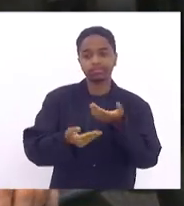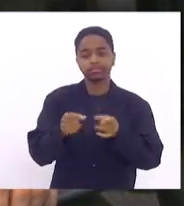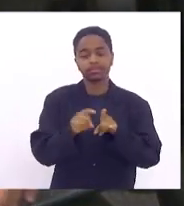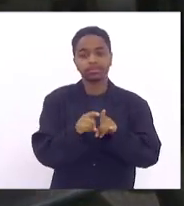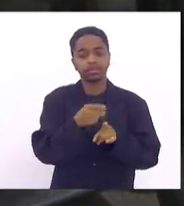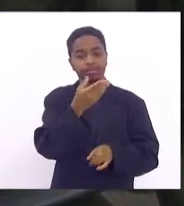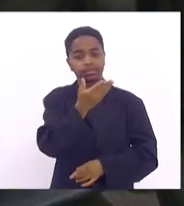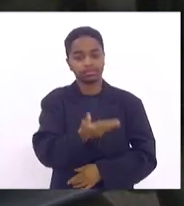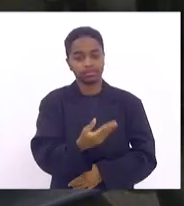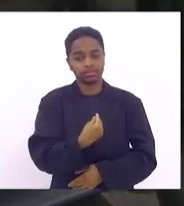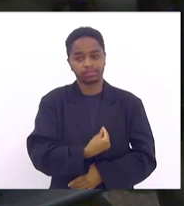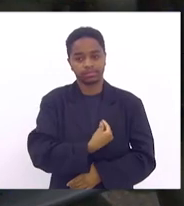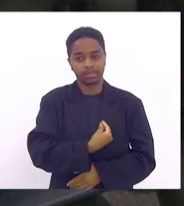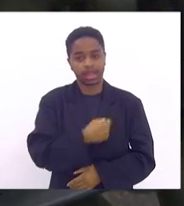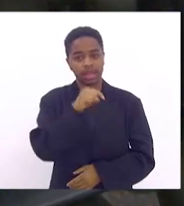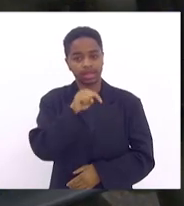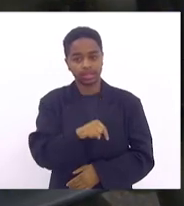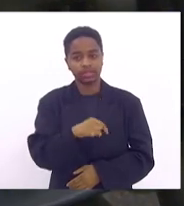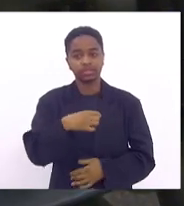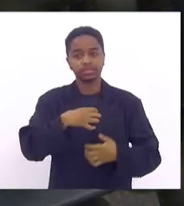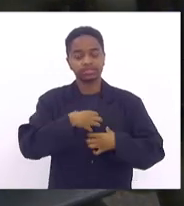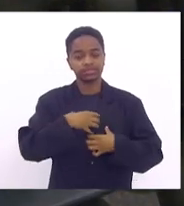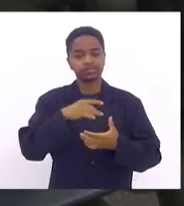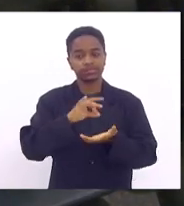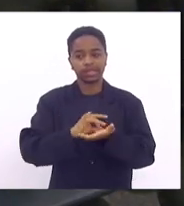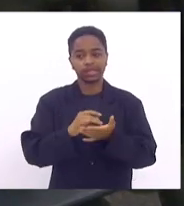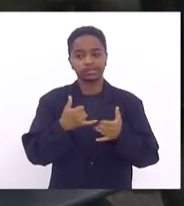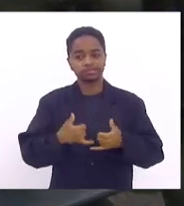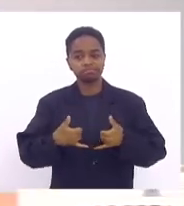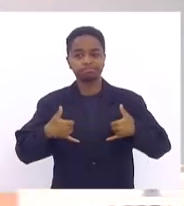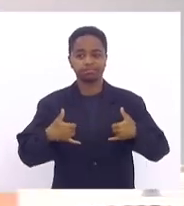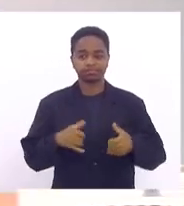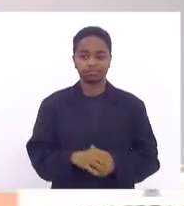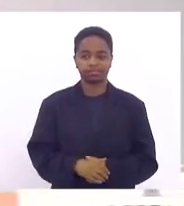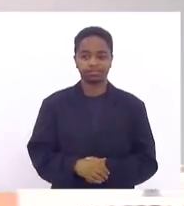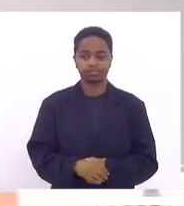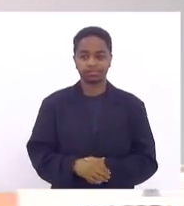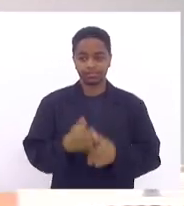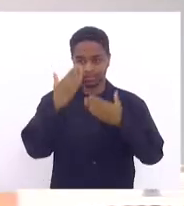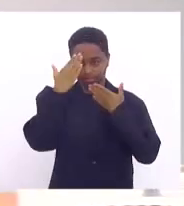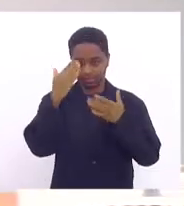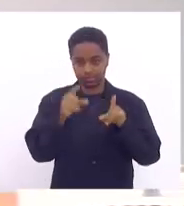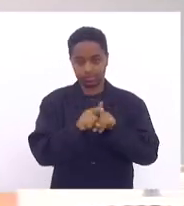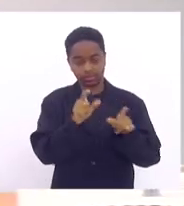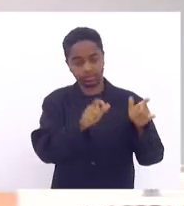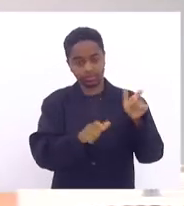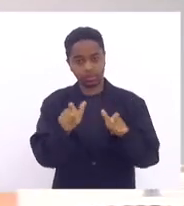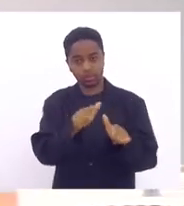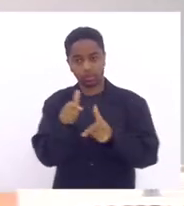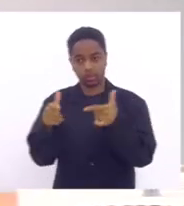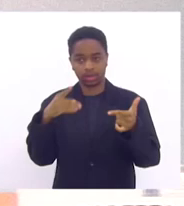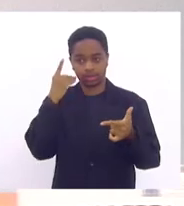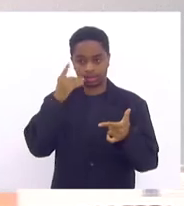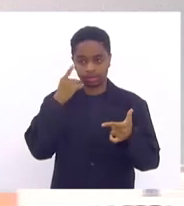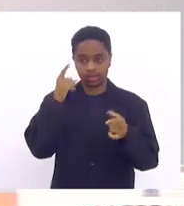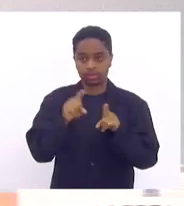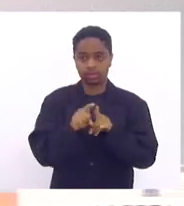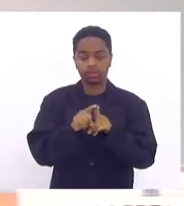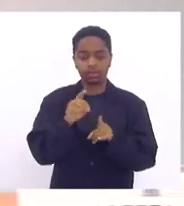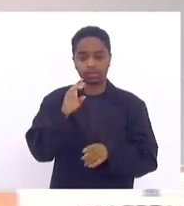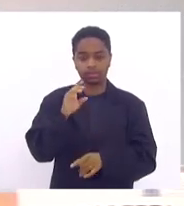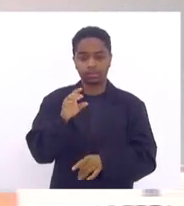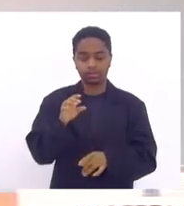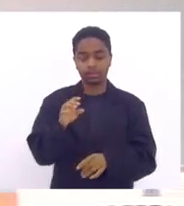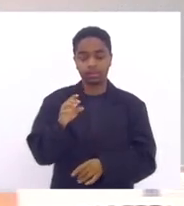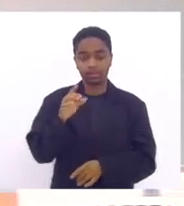presença aqui Deputado é muito muito engrandecedor para todos nós agradecer a todos os outros deputados especialmente deputada Élica